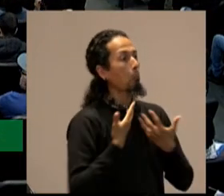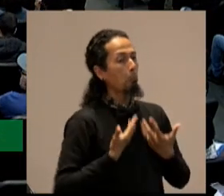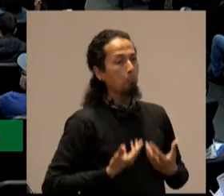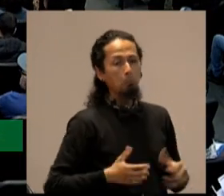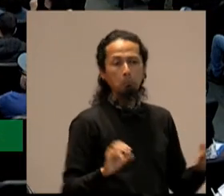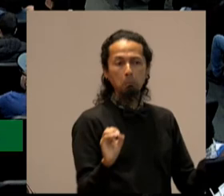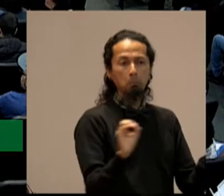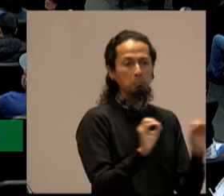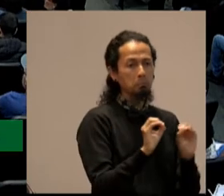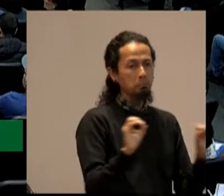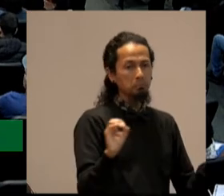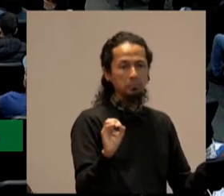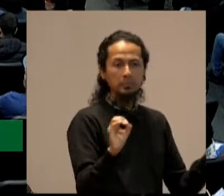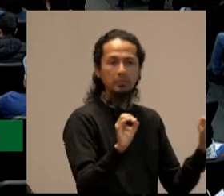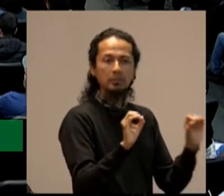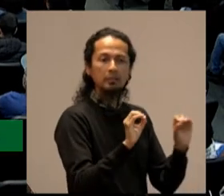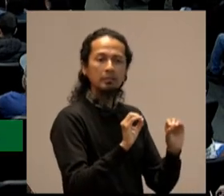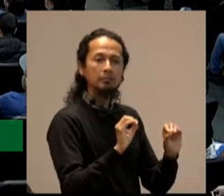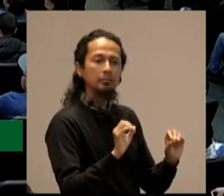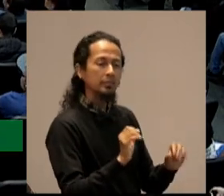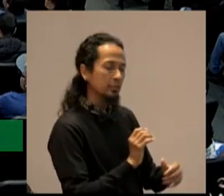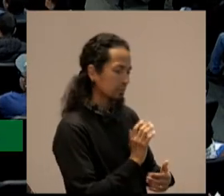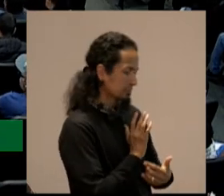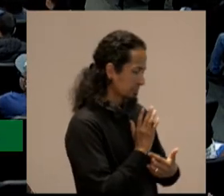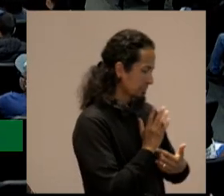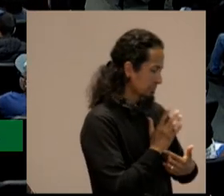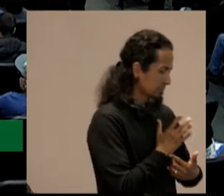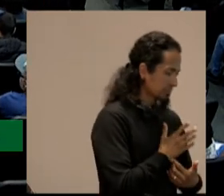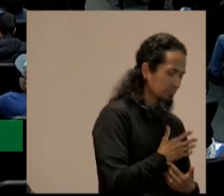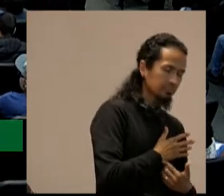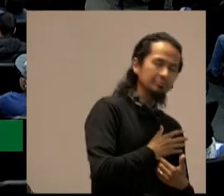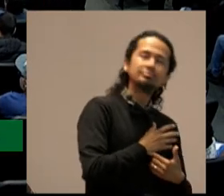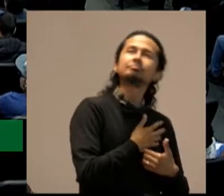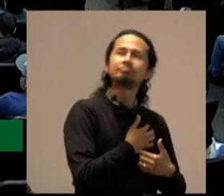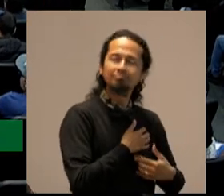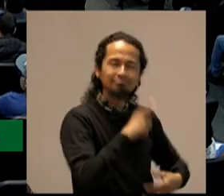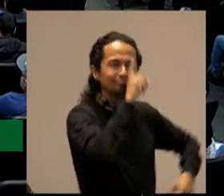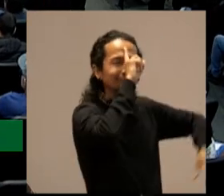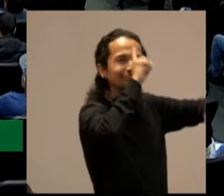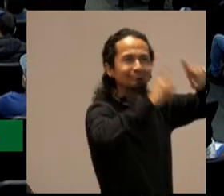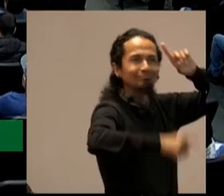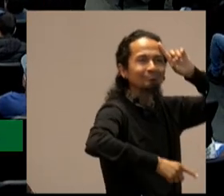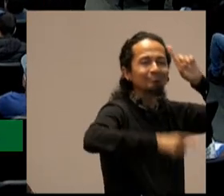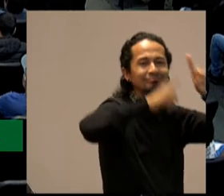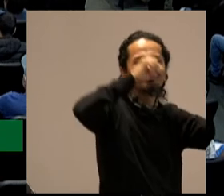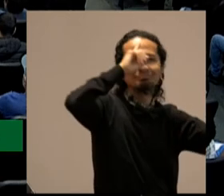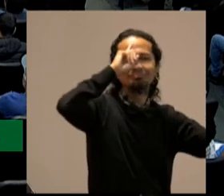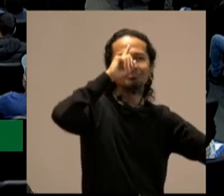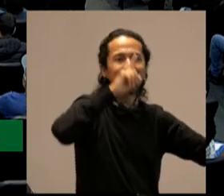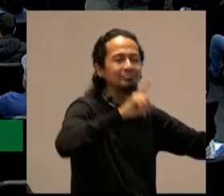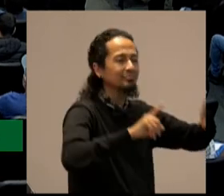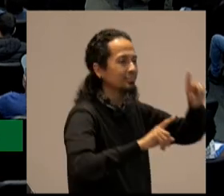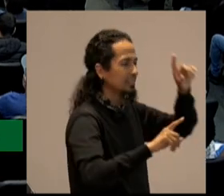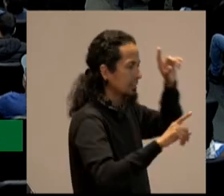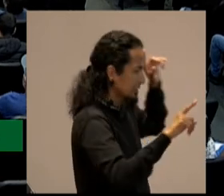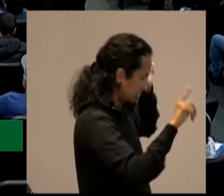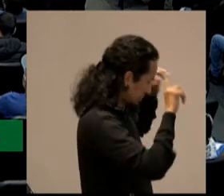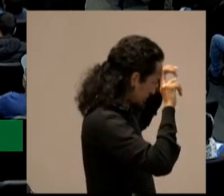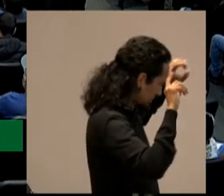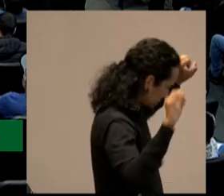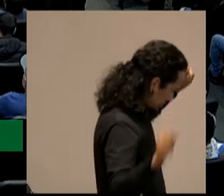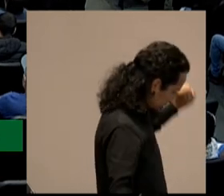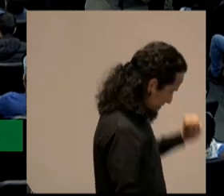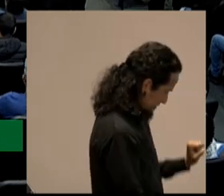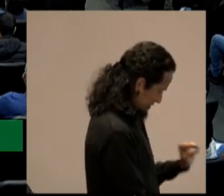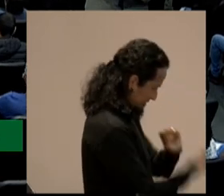coração que é soberano e Senhor não cai. cabe na escravidão,